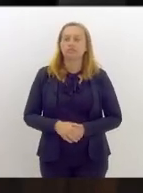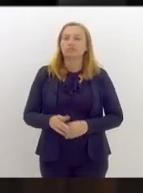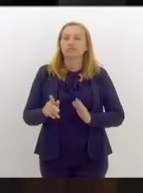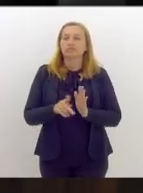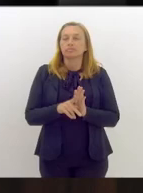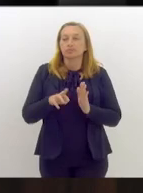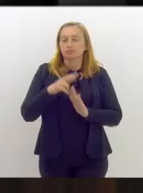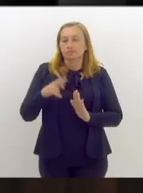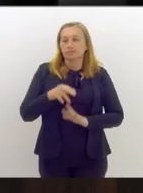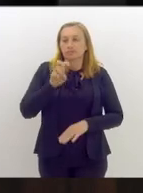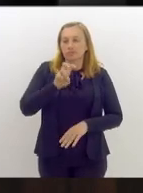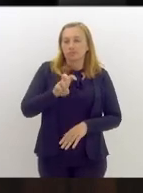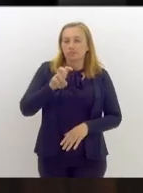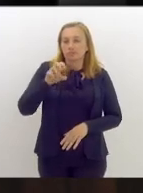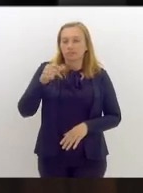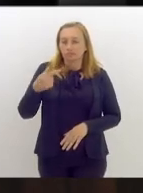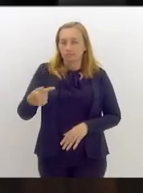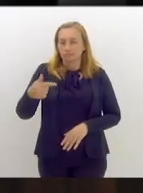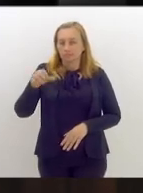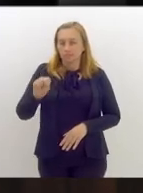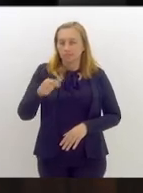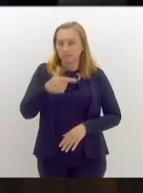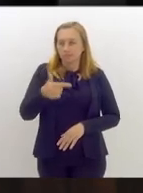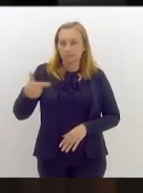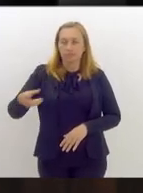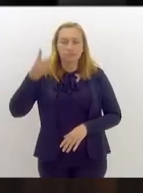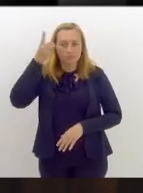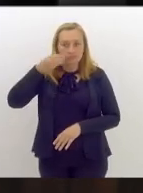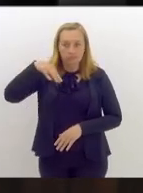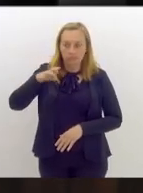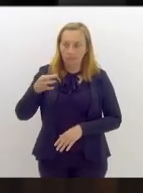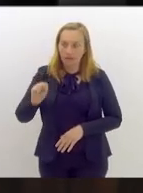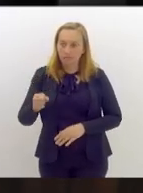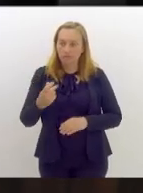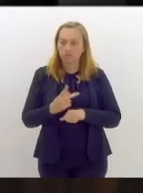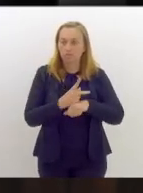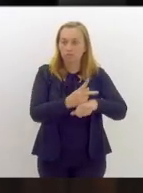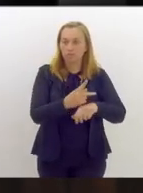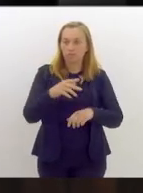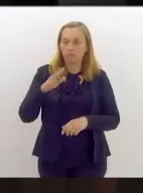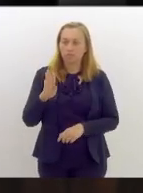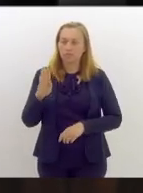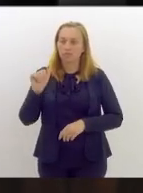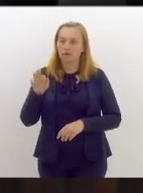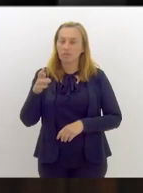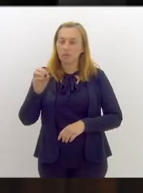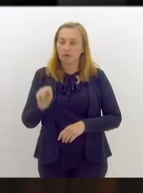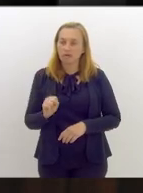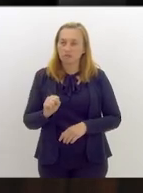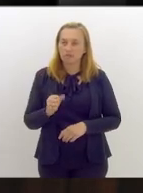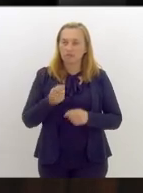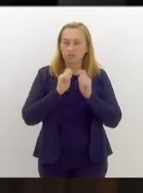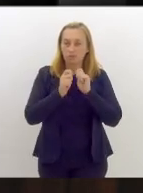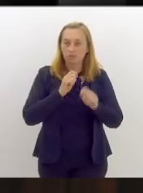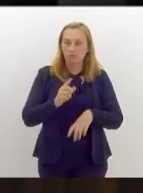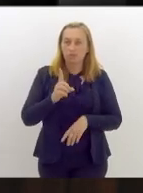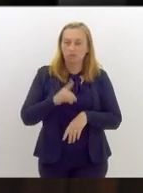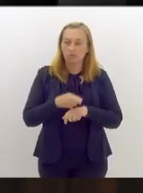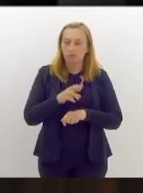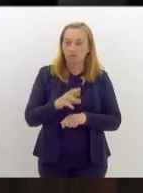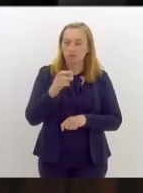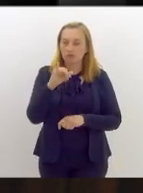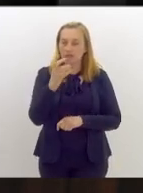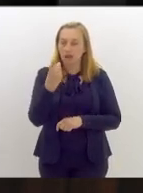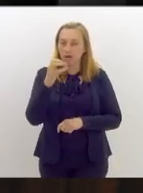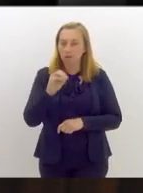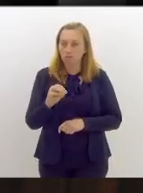de resolução 578 de 22, de autoria do deputado Marcos Abraão, concede o prêmio Barbosa Lima Sobrinho de jornalismo ao doutor Cláudio André